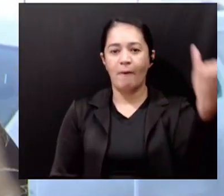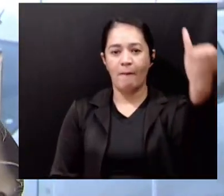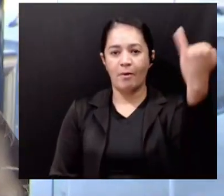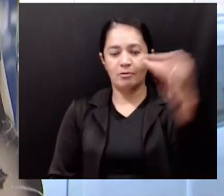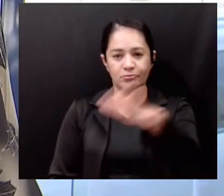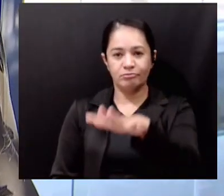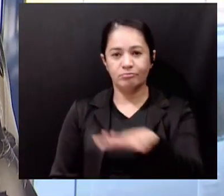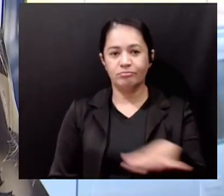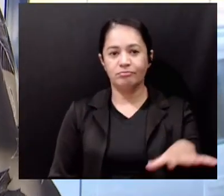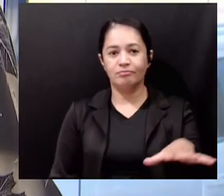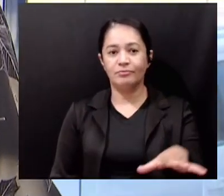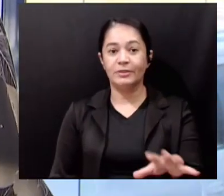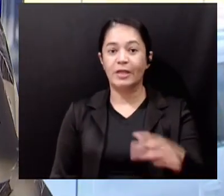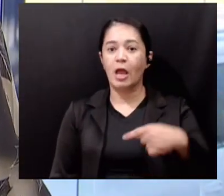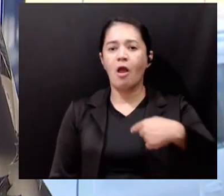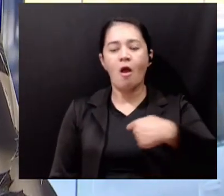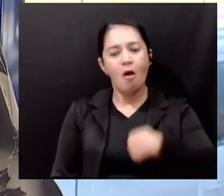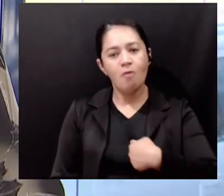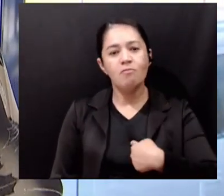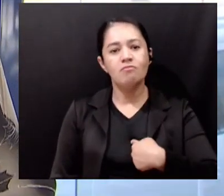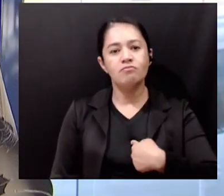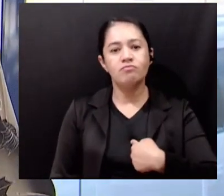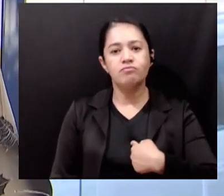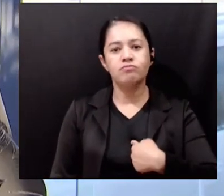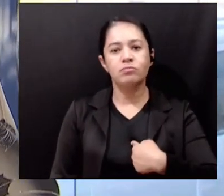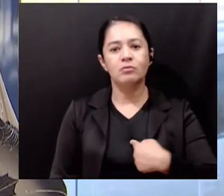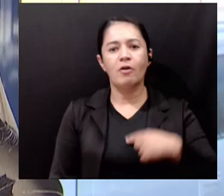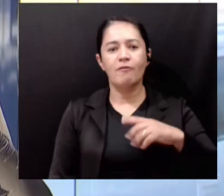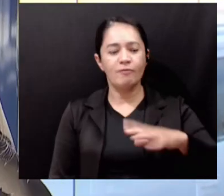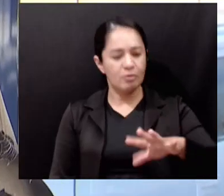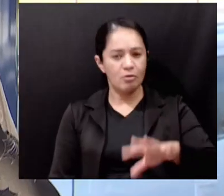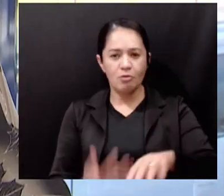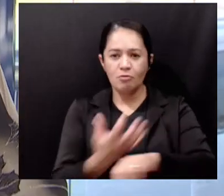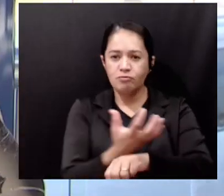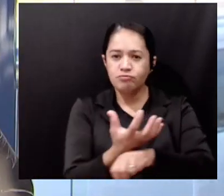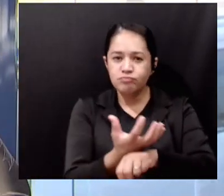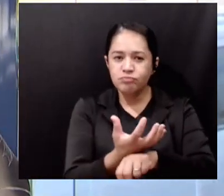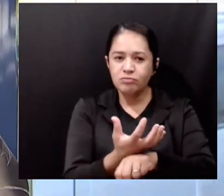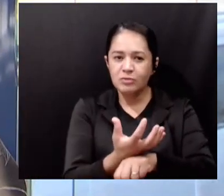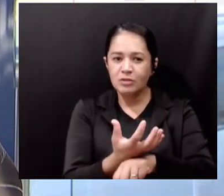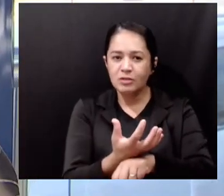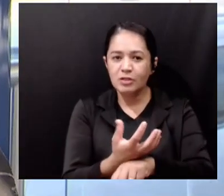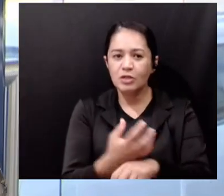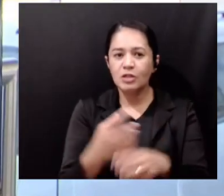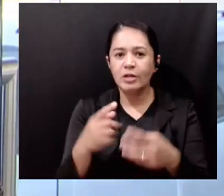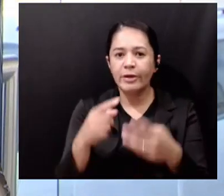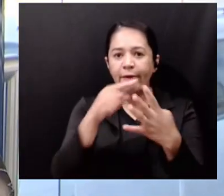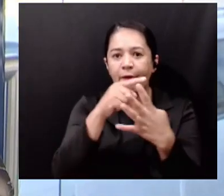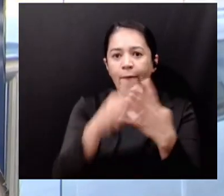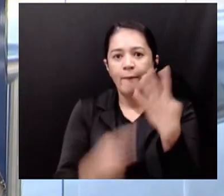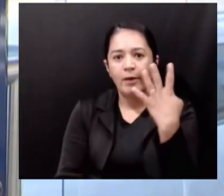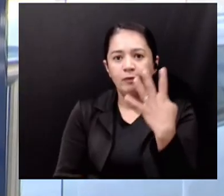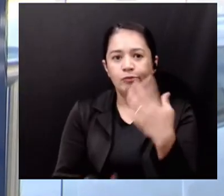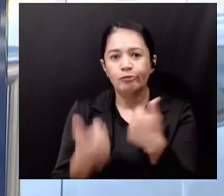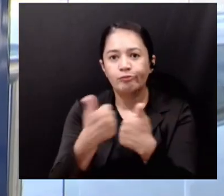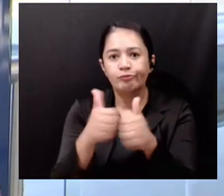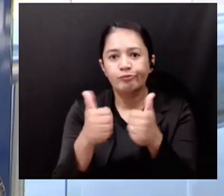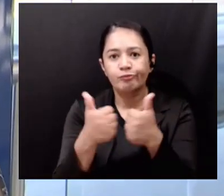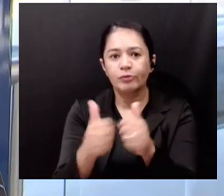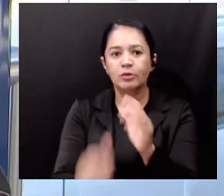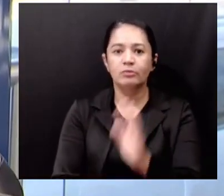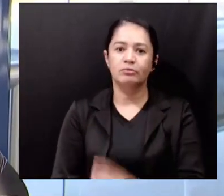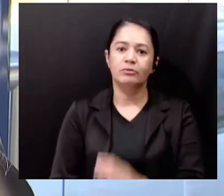Esse vereador, quando veio para o Campo Grande, um ônibus cedo, um meio-dia e outro à tarde, daquela empresa